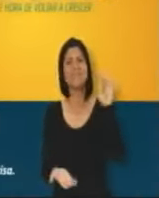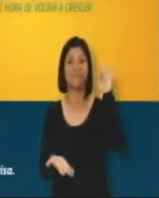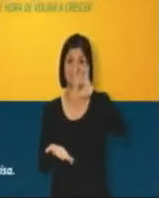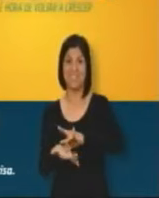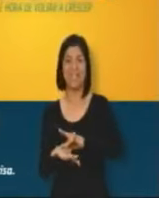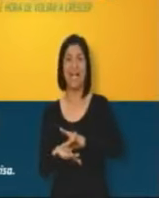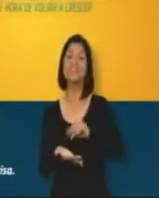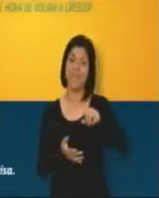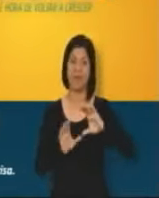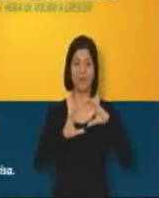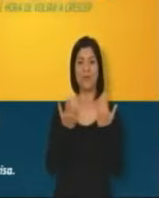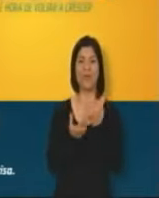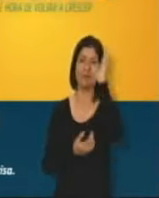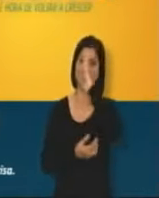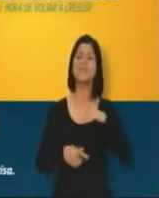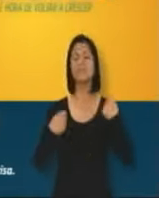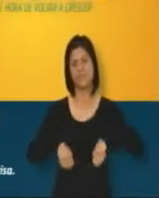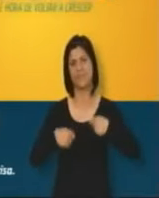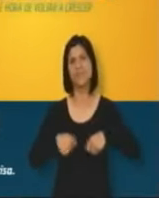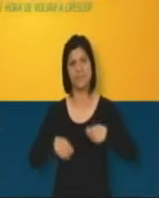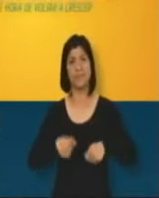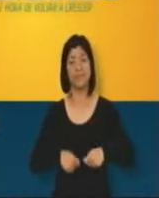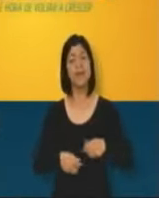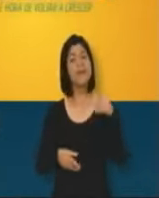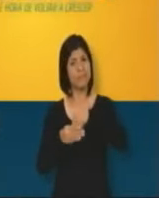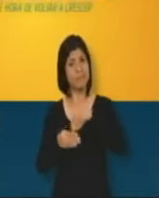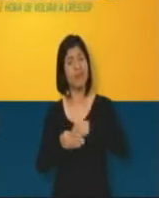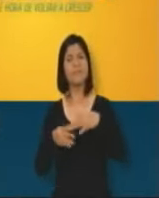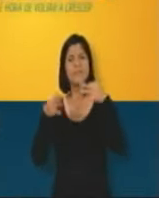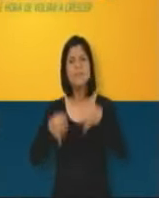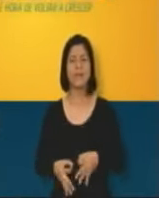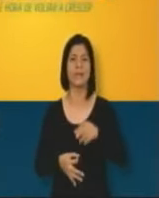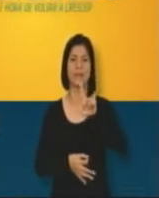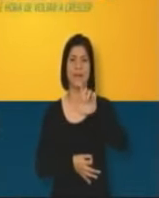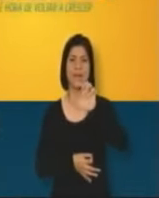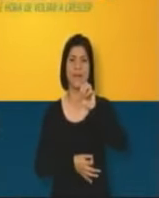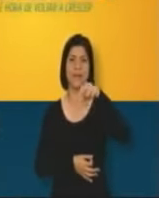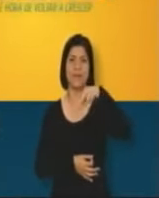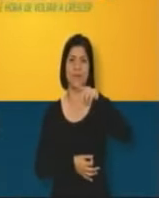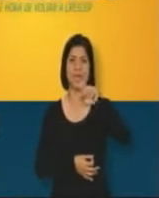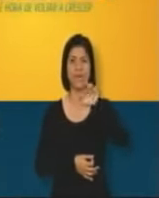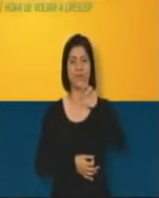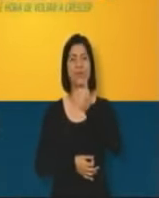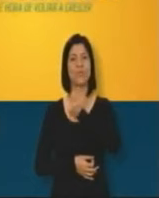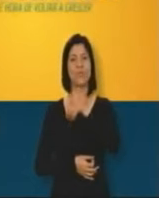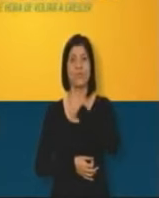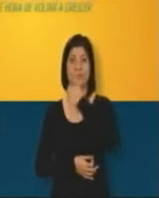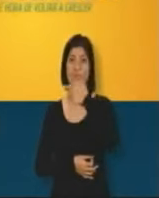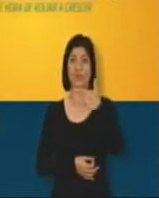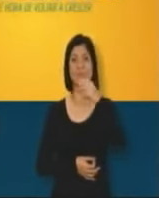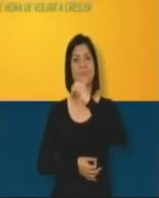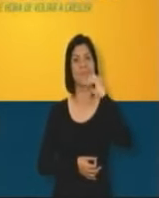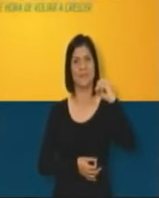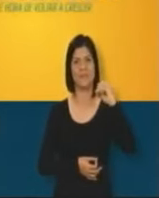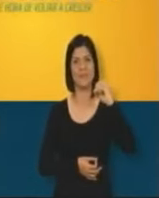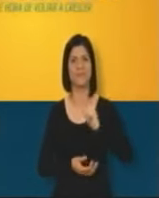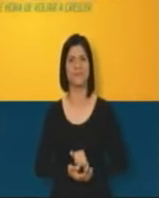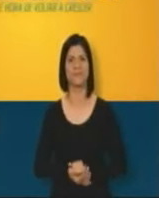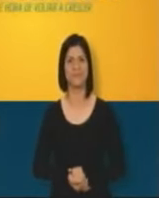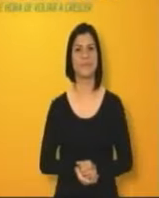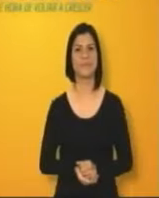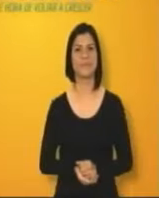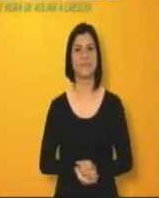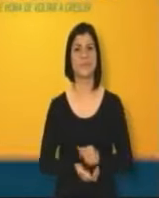que o Congresso Nacional precisa. Vote para renovar. Deputado Federal, Leonardo Depituski,